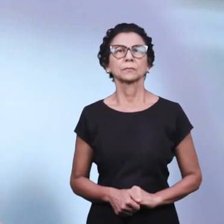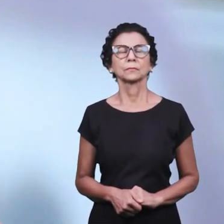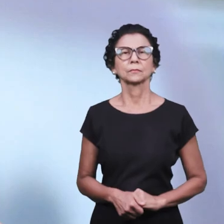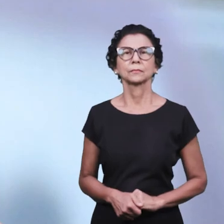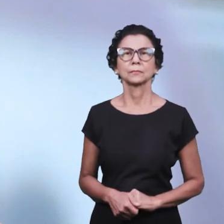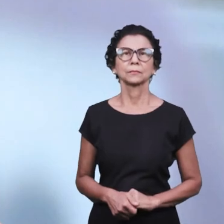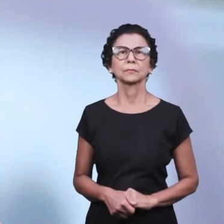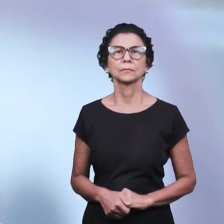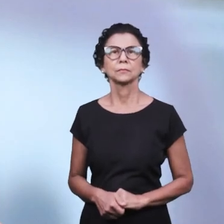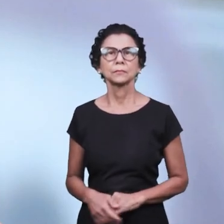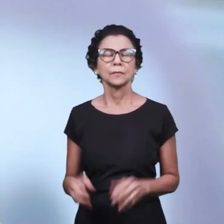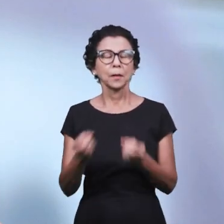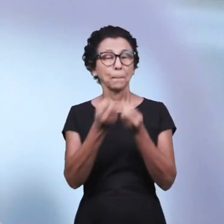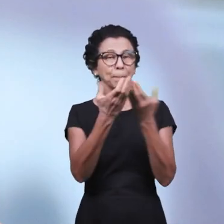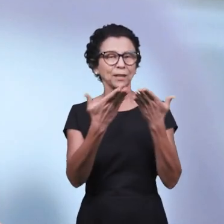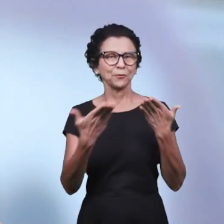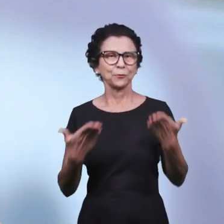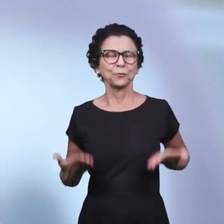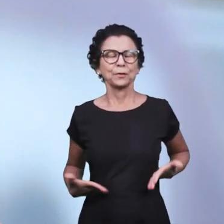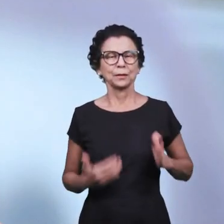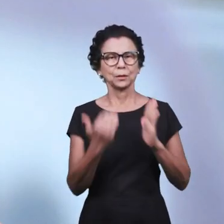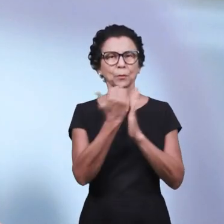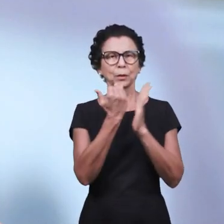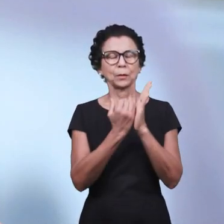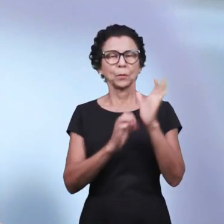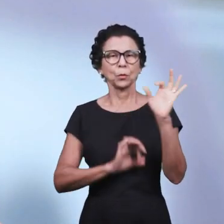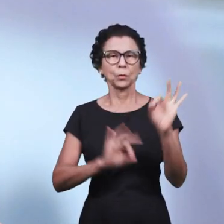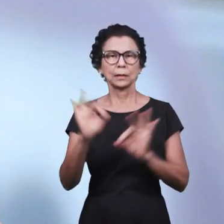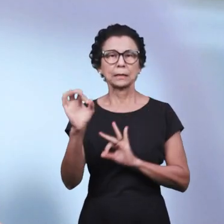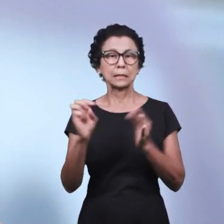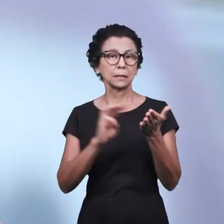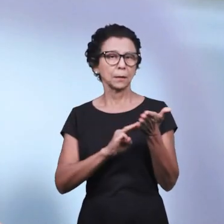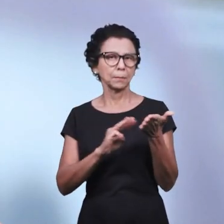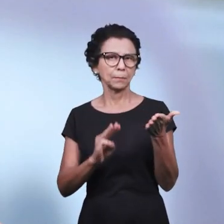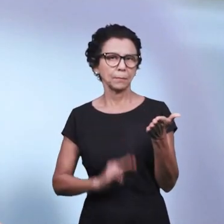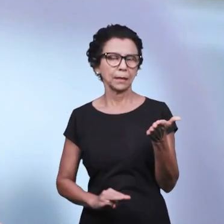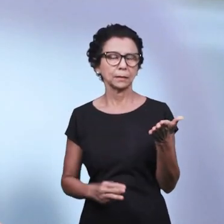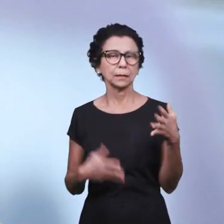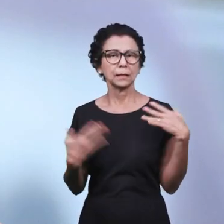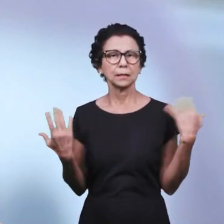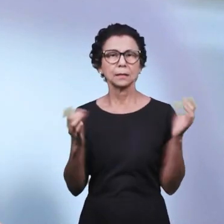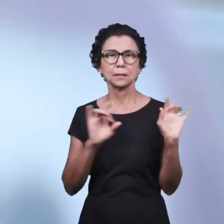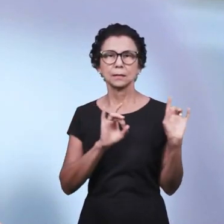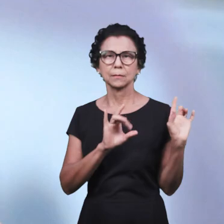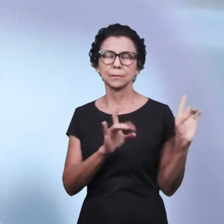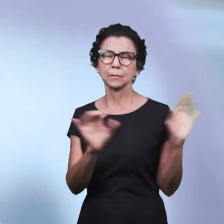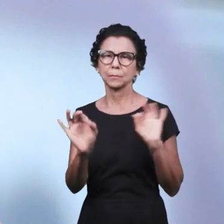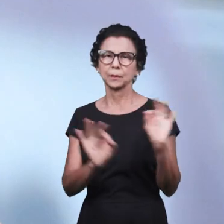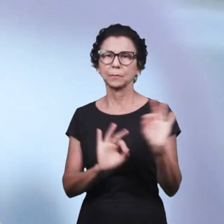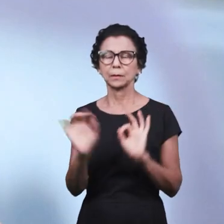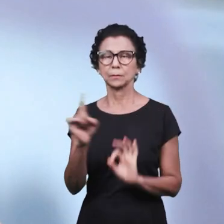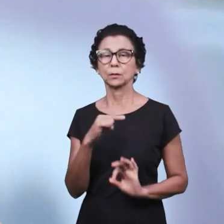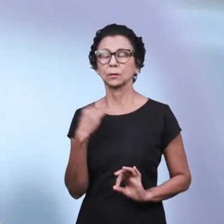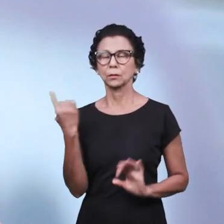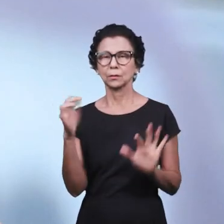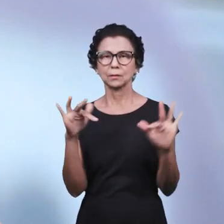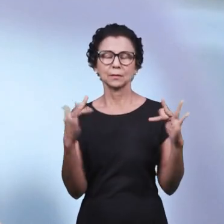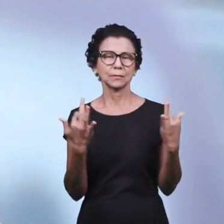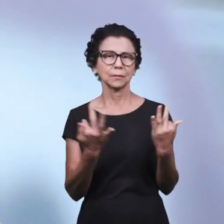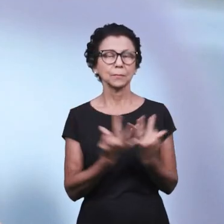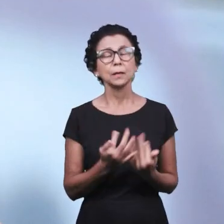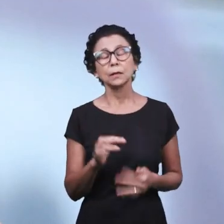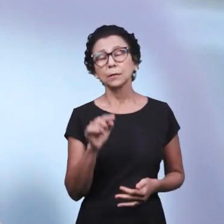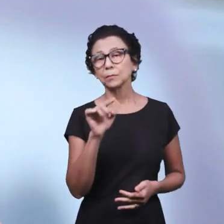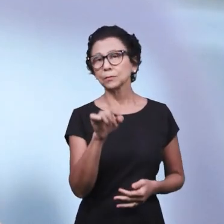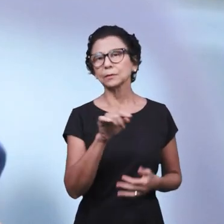Seja bem-vindo ao programa Organização e Método, especialmente elaborado para as nossas famílias. Para